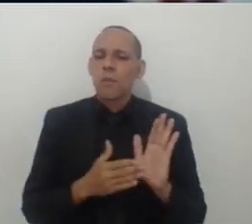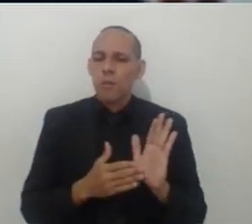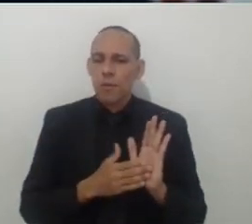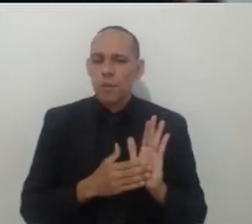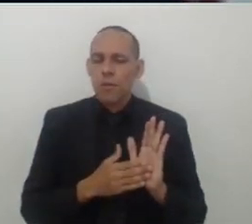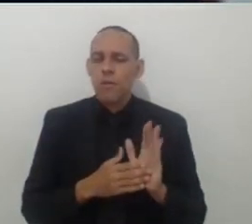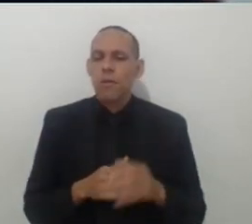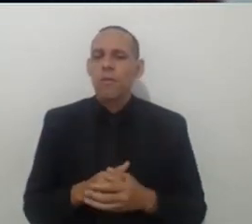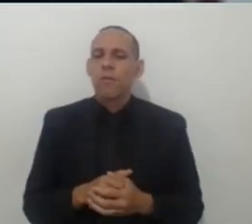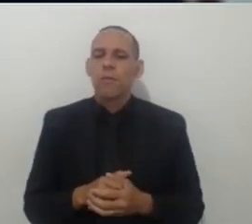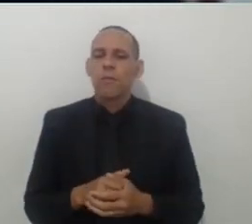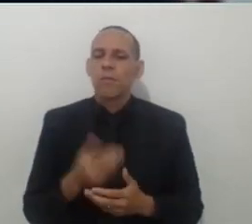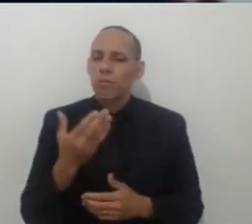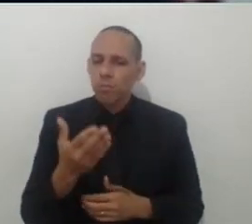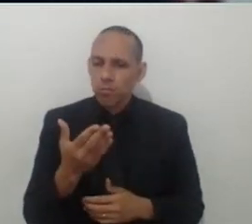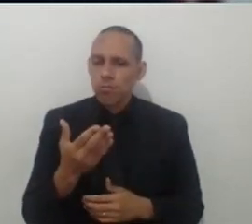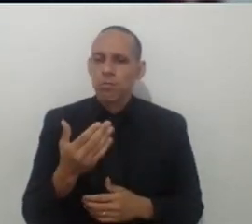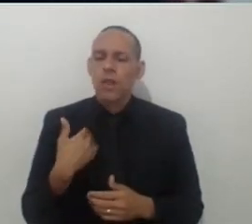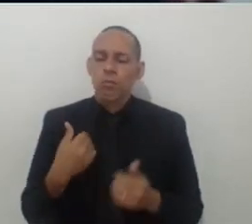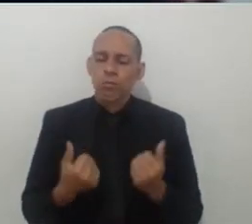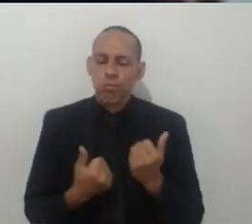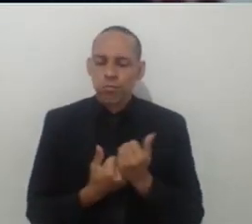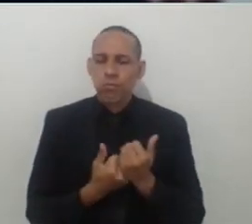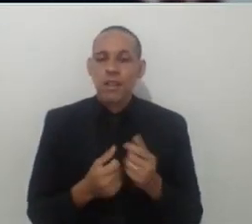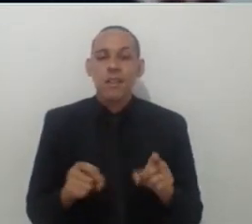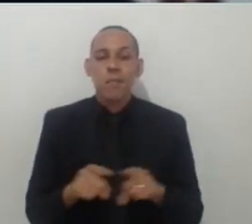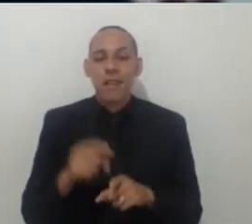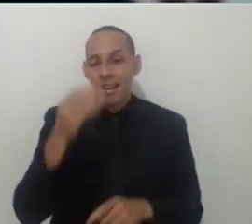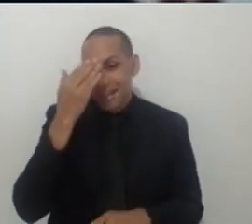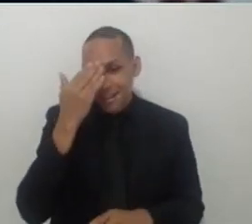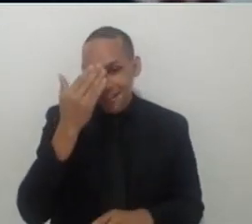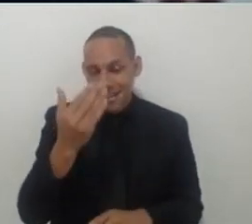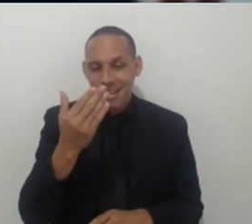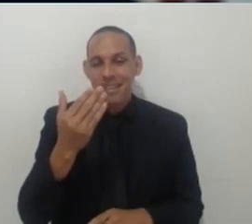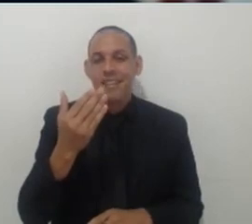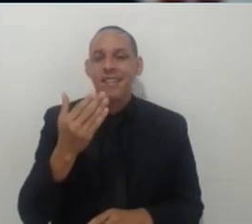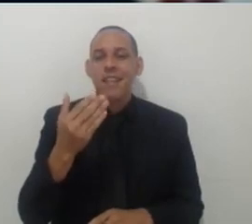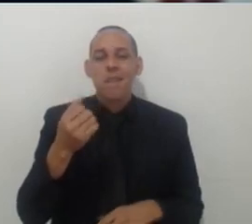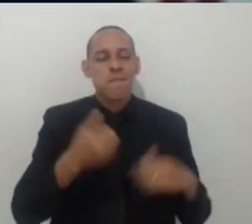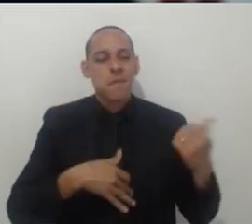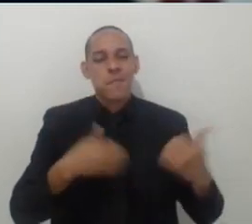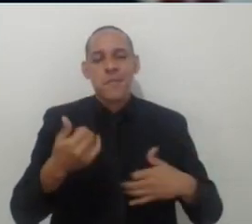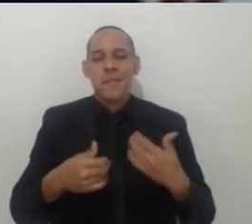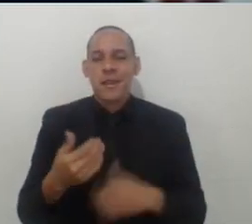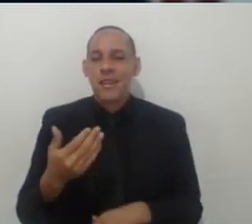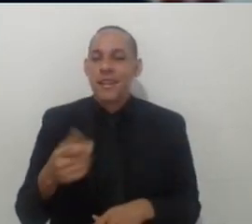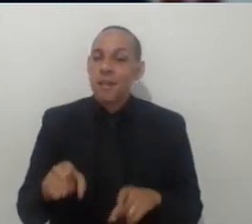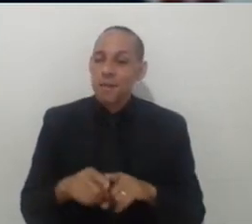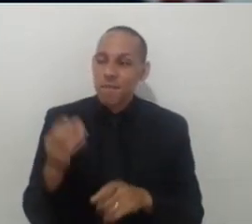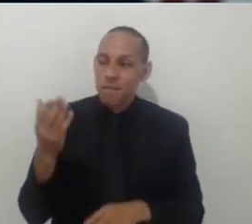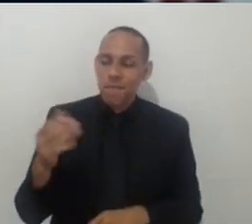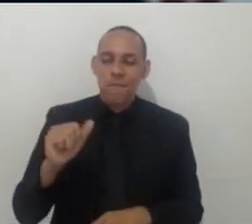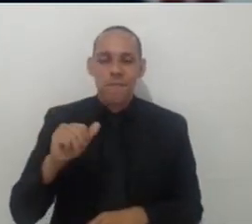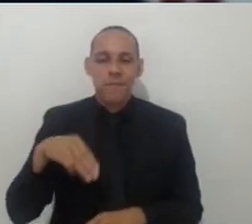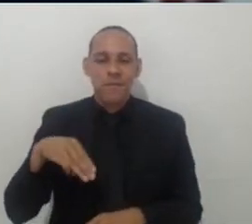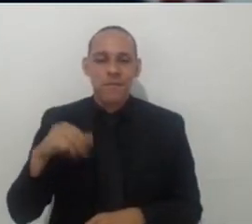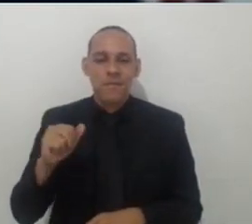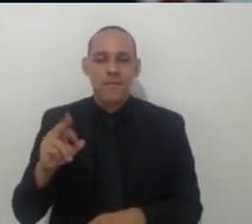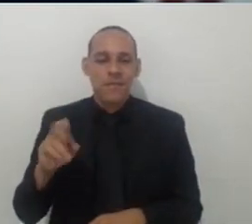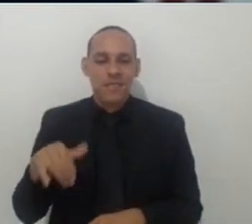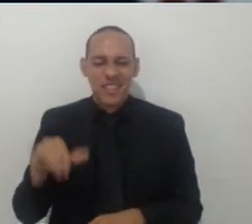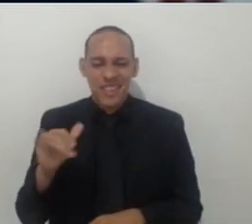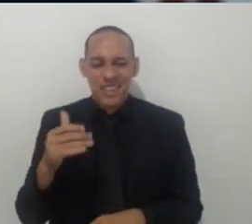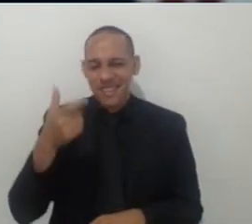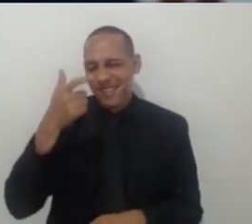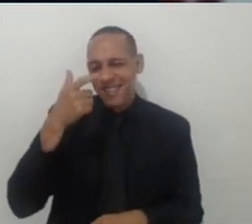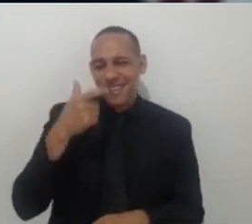formulados por Vossa Excelência, agradecer a generosidade das palavras do desembargador Amauri quanto à minha pessoal